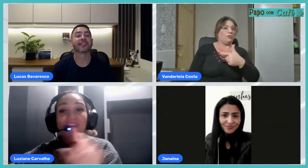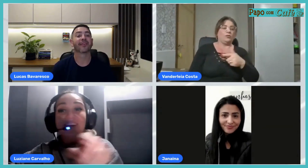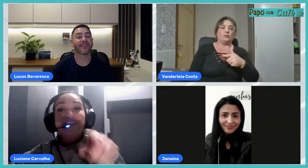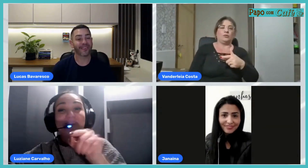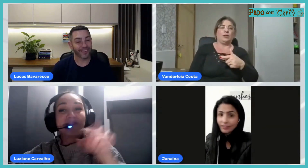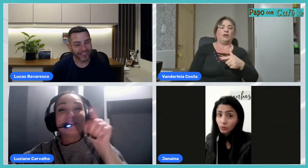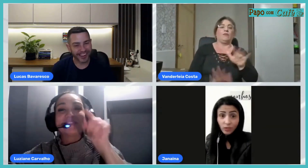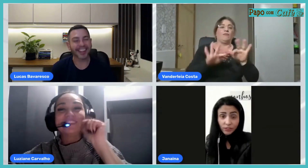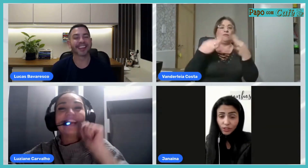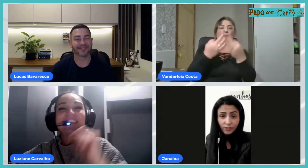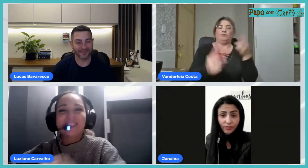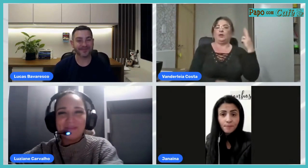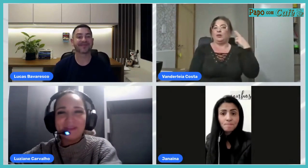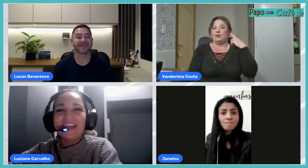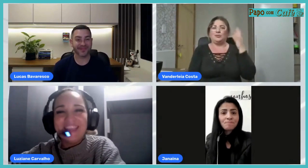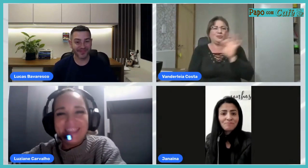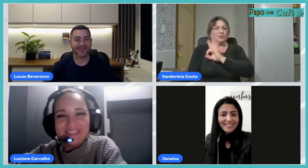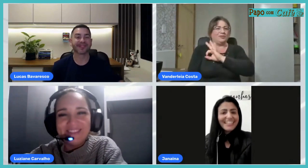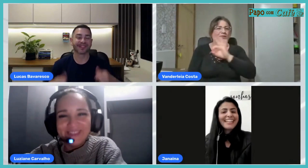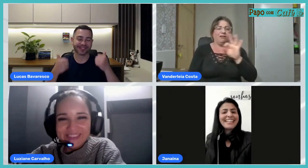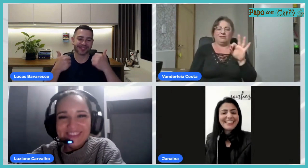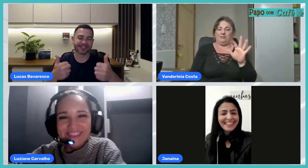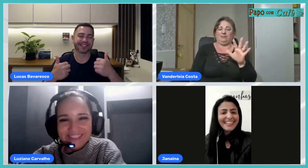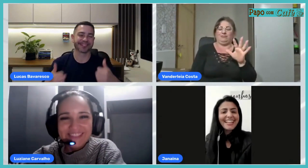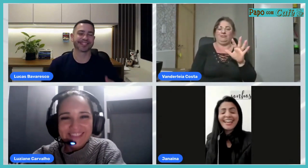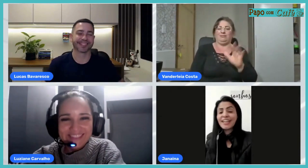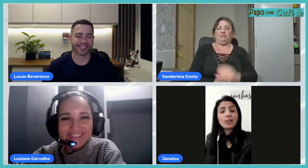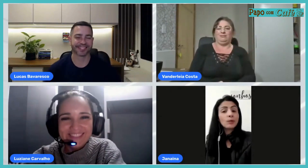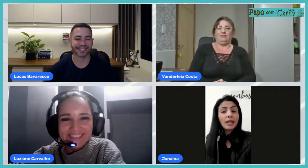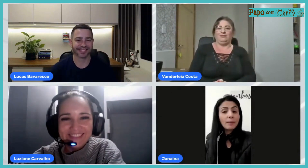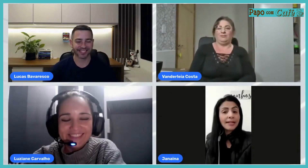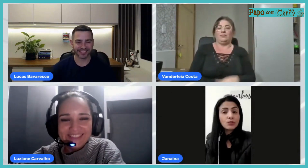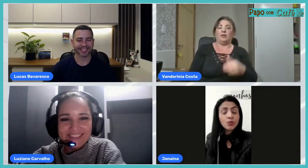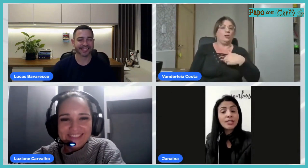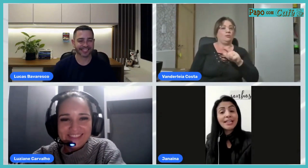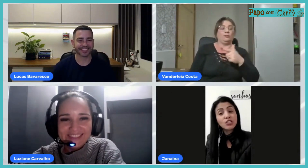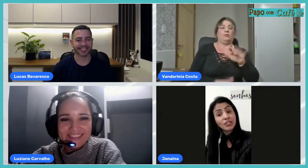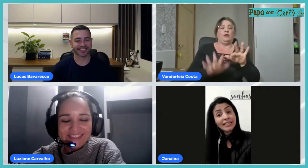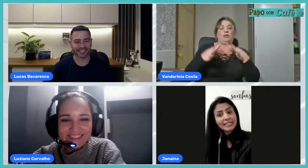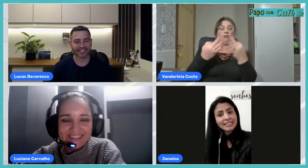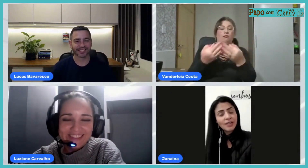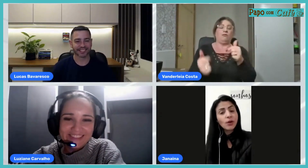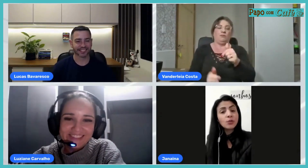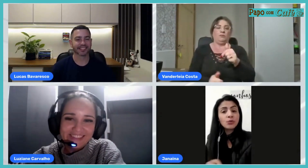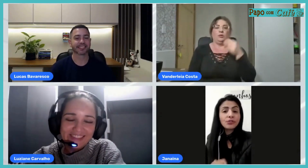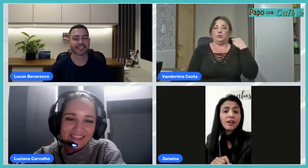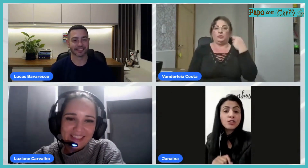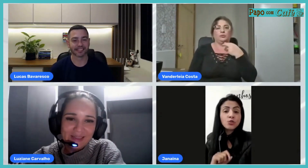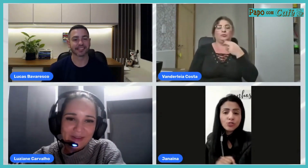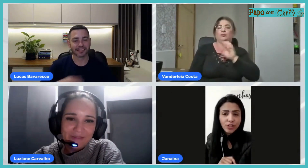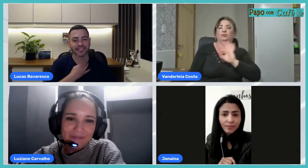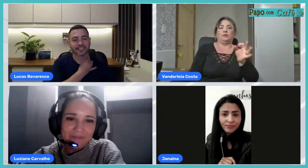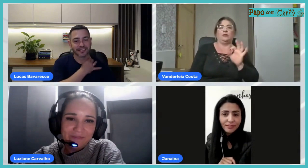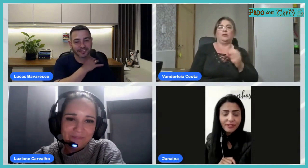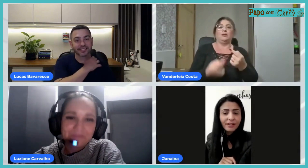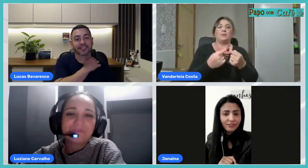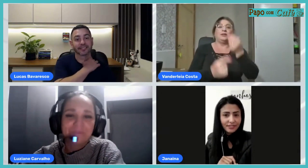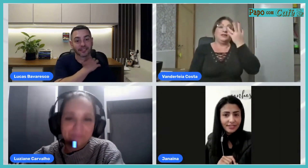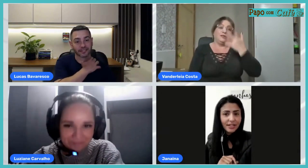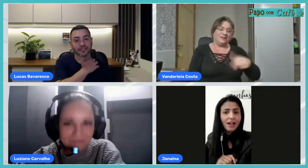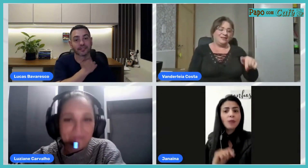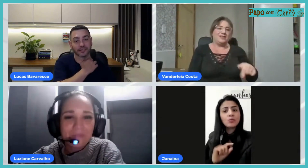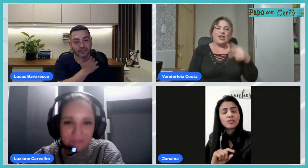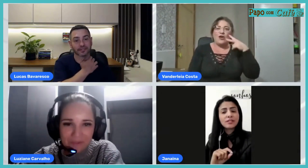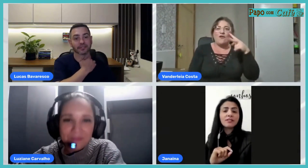surdo. Ó, eu ia Nunca perguntar tive. isso para ela, viu? Eu não tenho parente surdo e desde criança eu olho muito a Xuxa, que